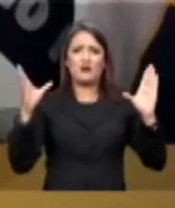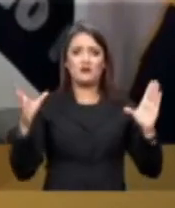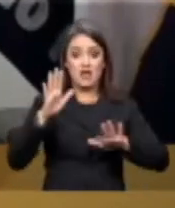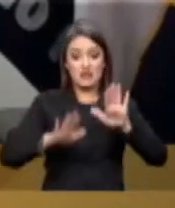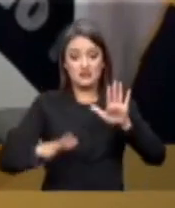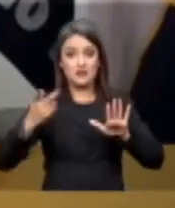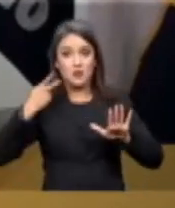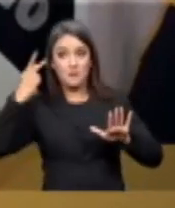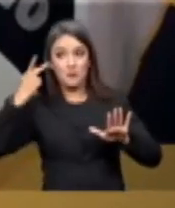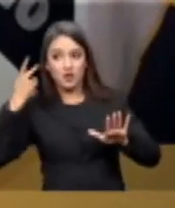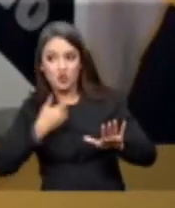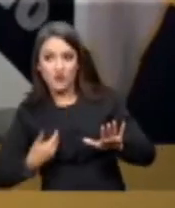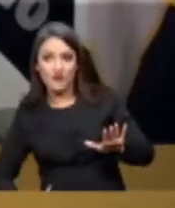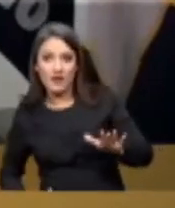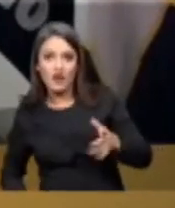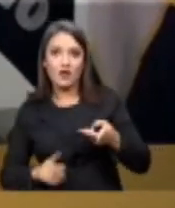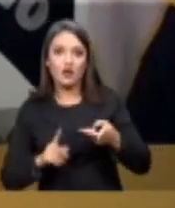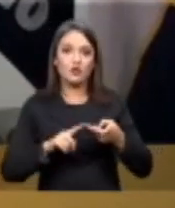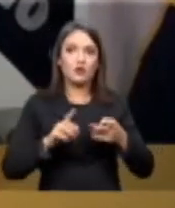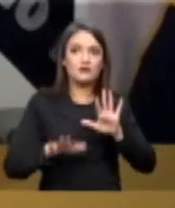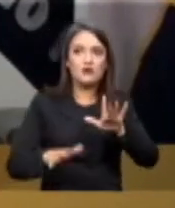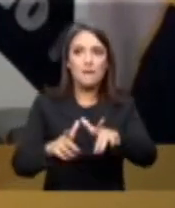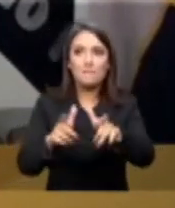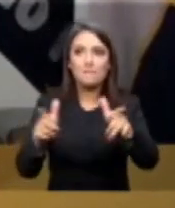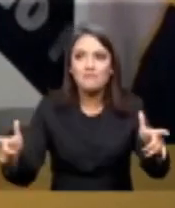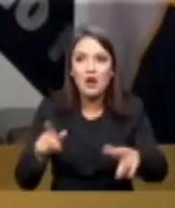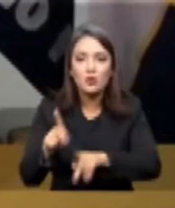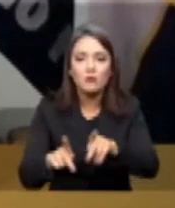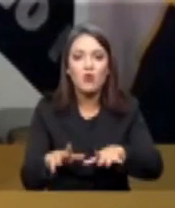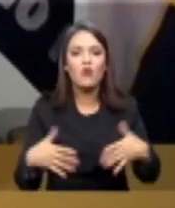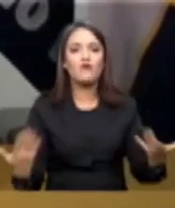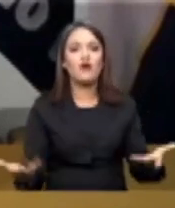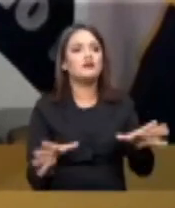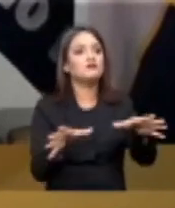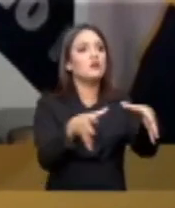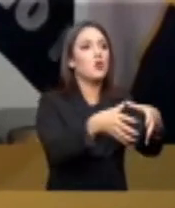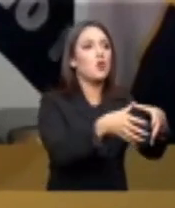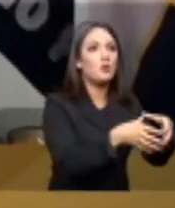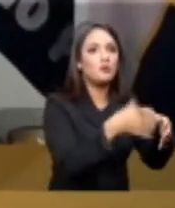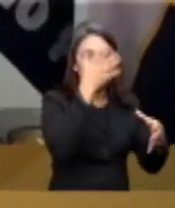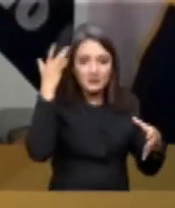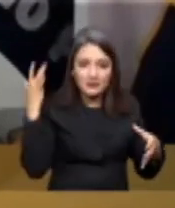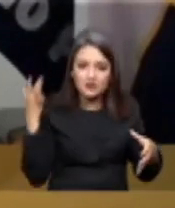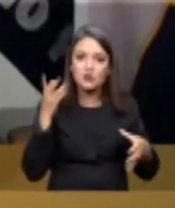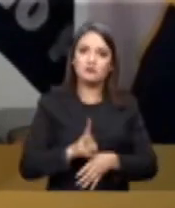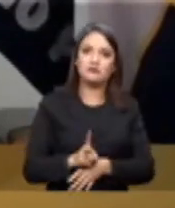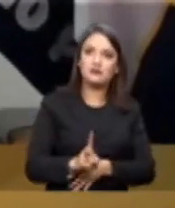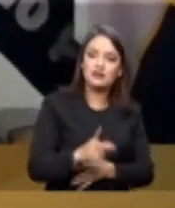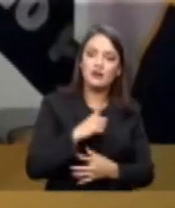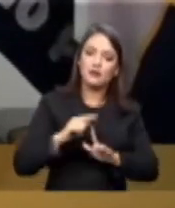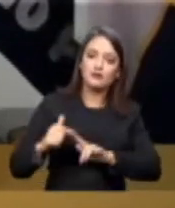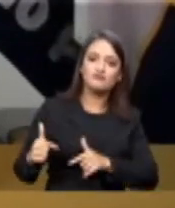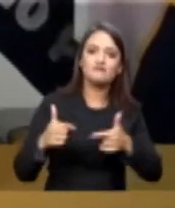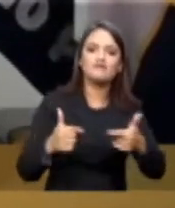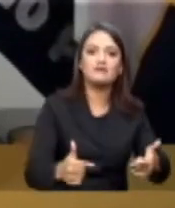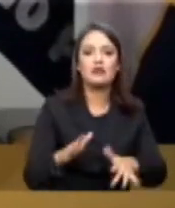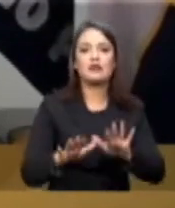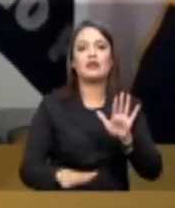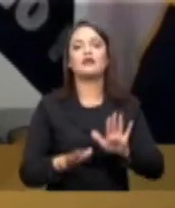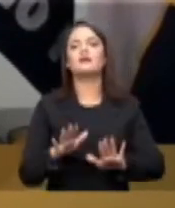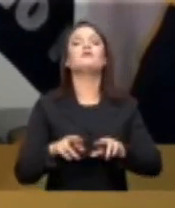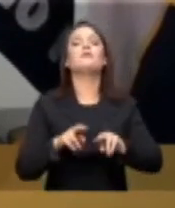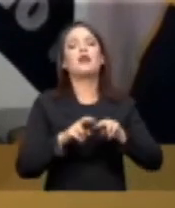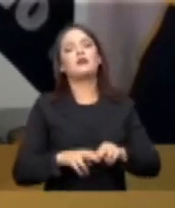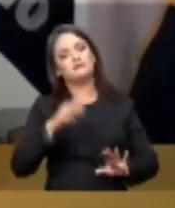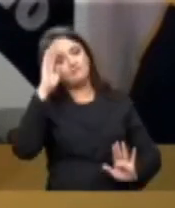ora dos governos, ora das maiorias, ora das classes contrariadas, lhe sopra de redor com a rigeza dos